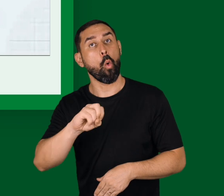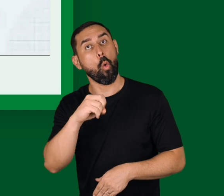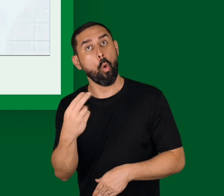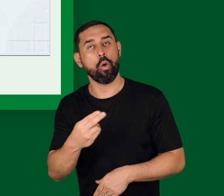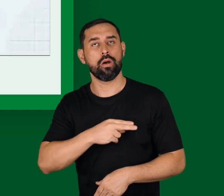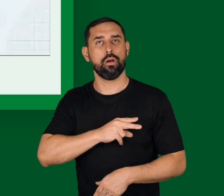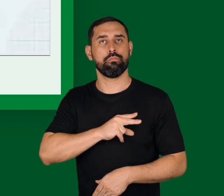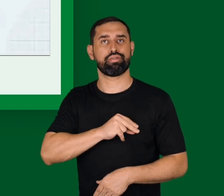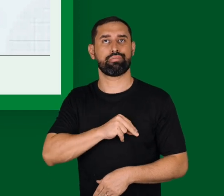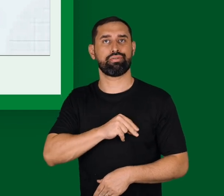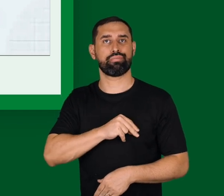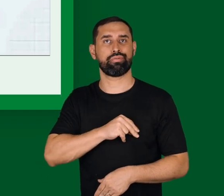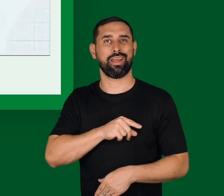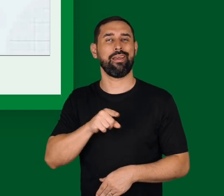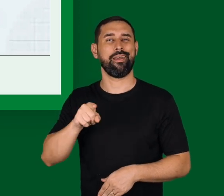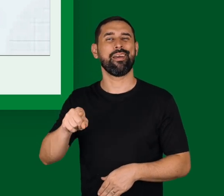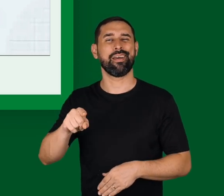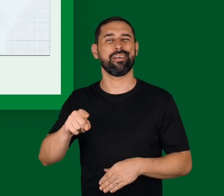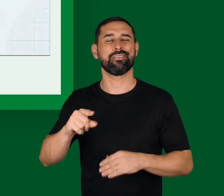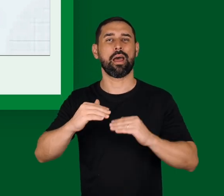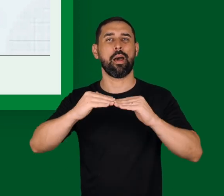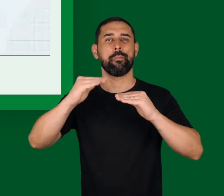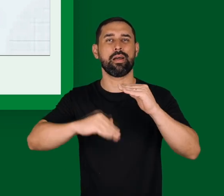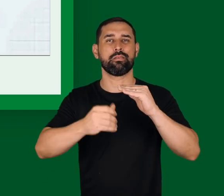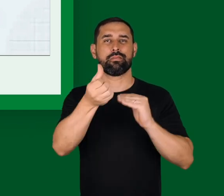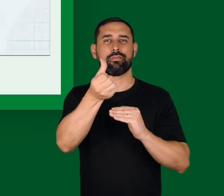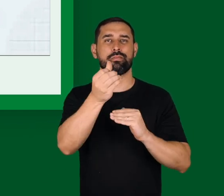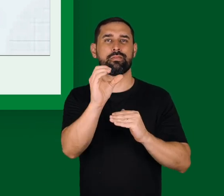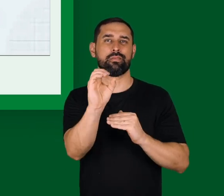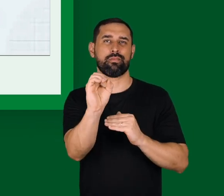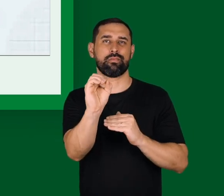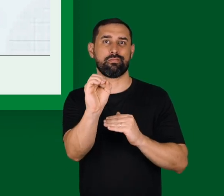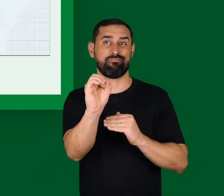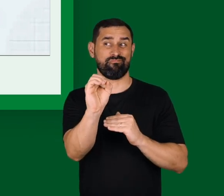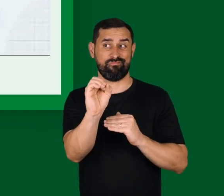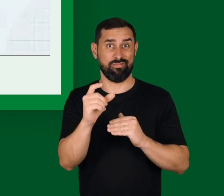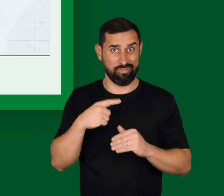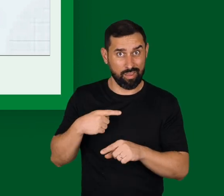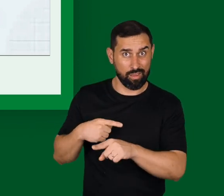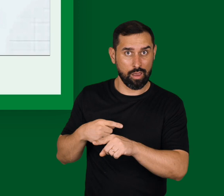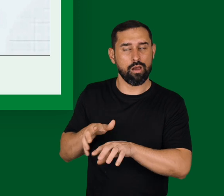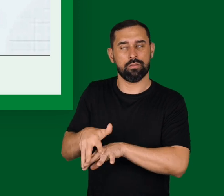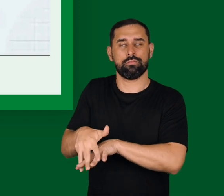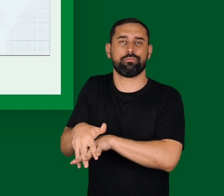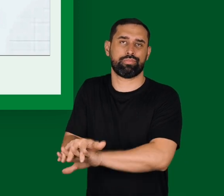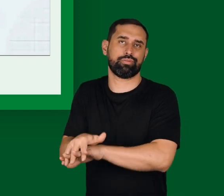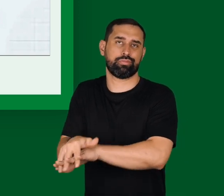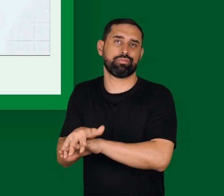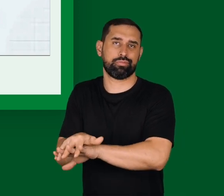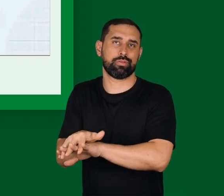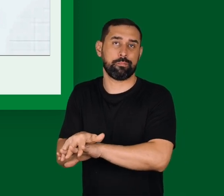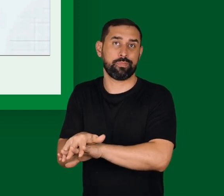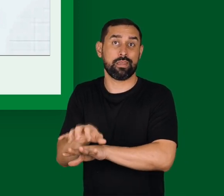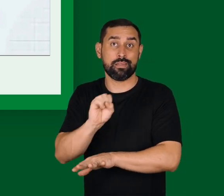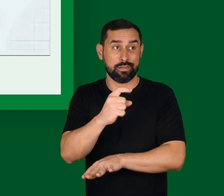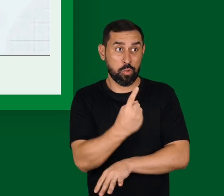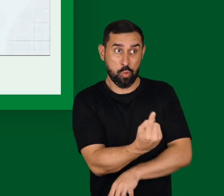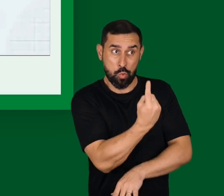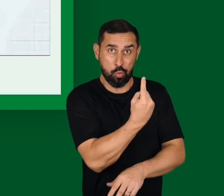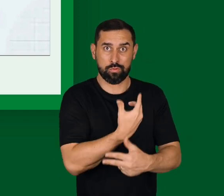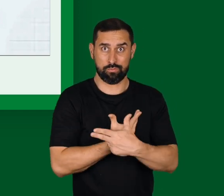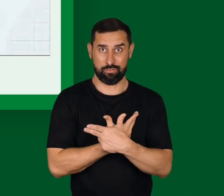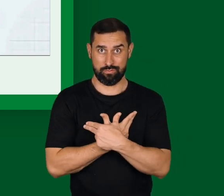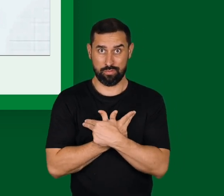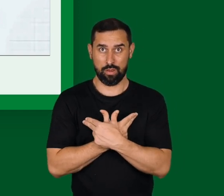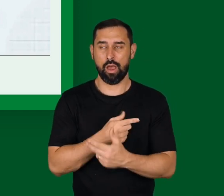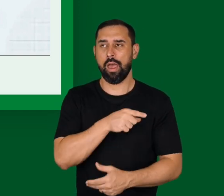ou bradicardia, que é a frequência cardíaca abaixo de 60 com uma perfusão. Então, se a gente tem